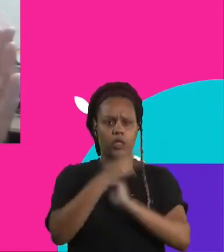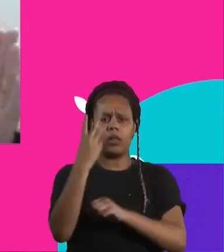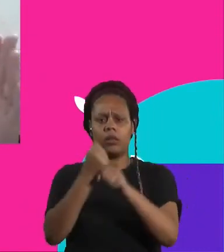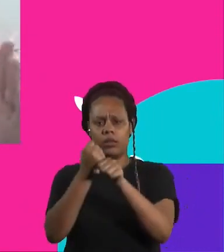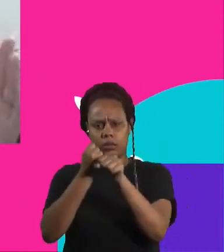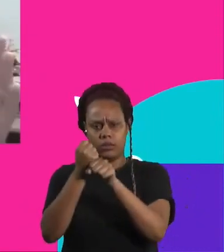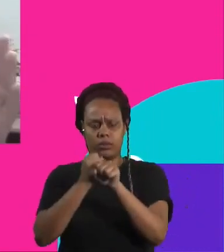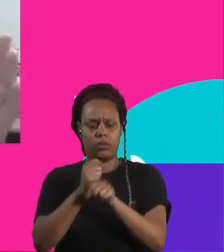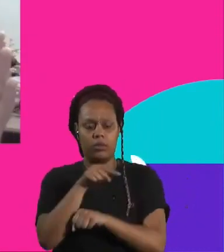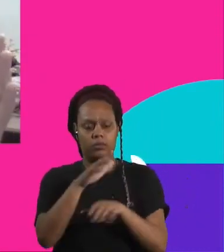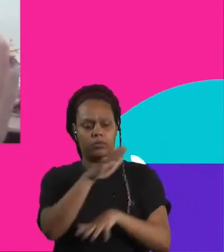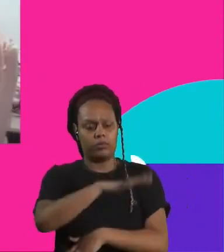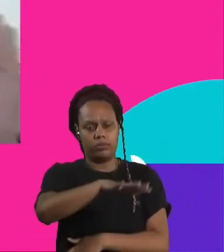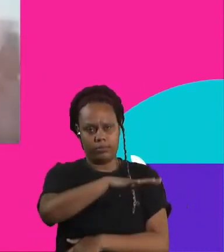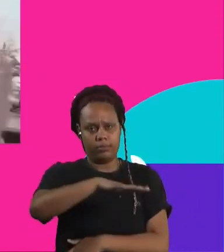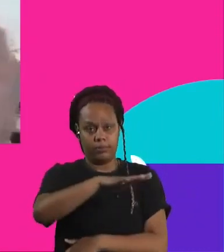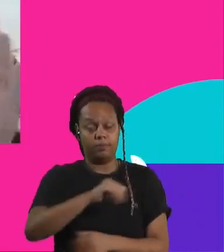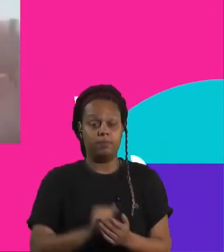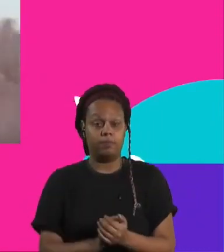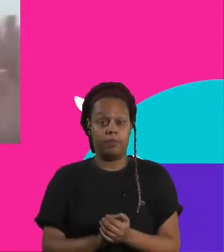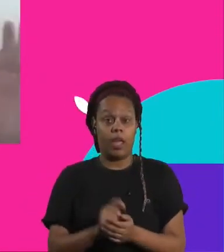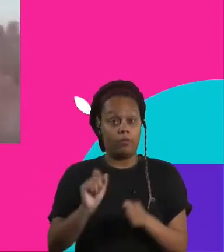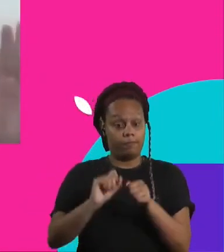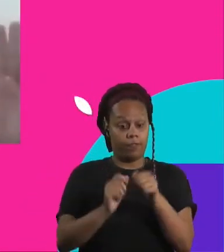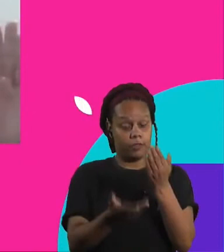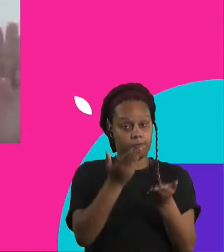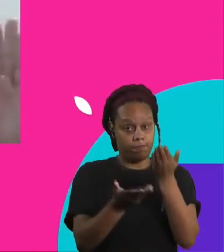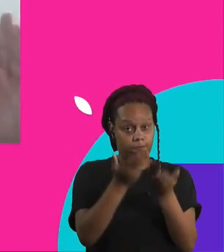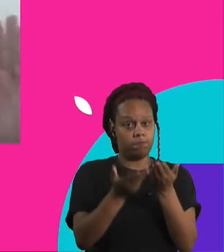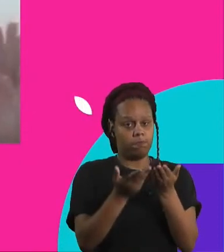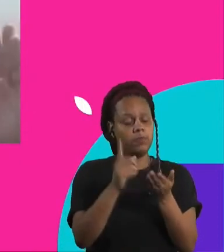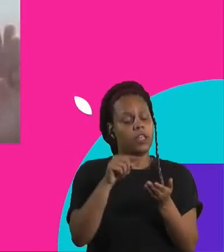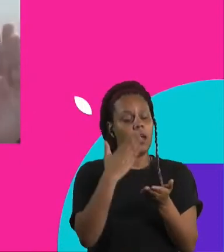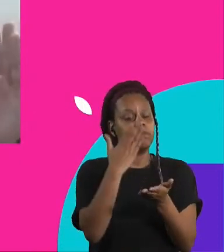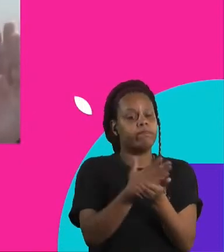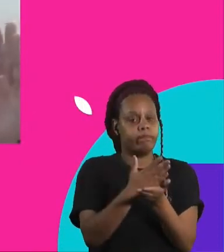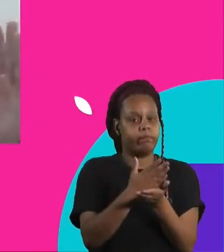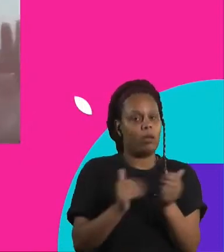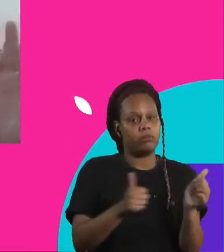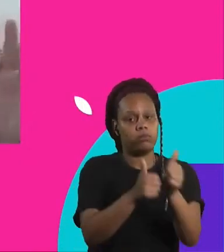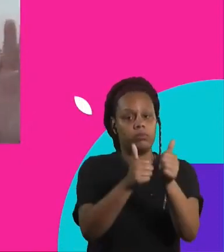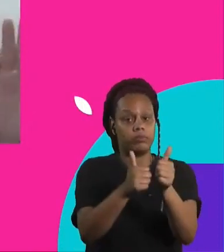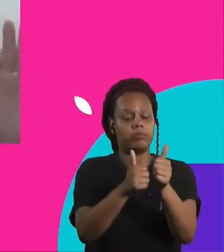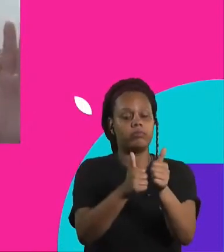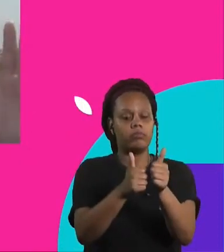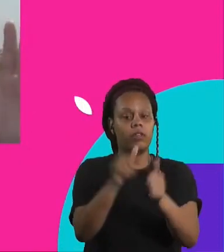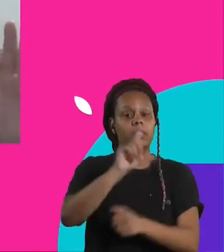lugar. Aí você mensurou resultados, que é uma coisa de meio de caminho. Você saiu, você voltou